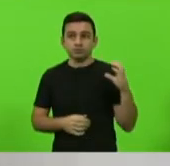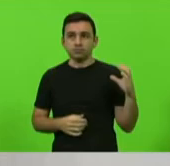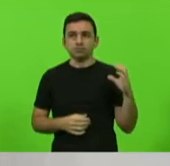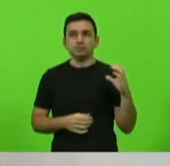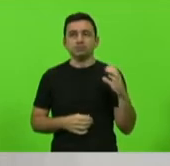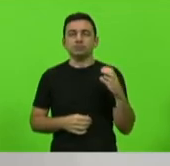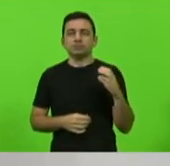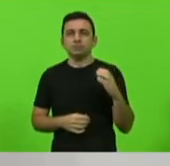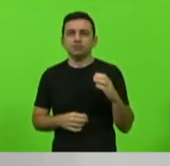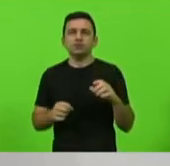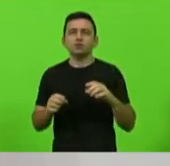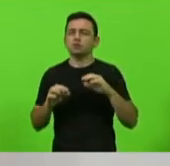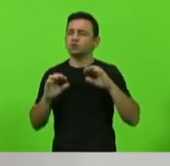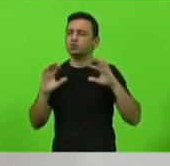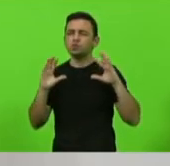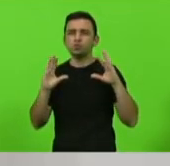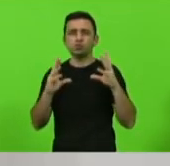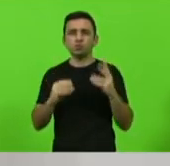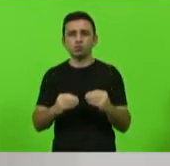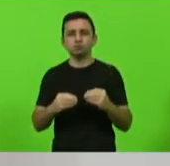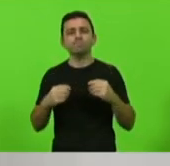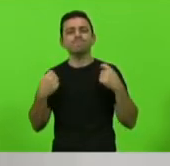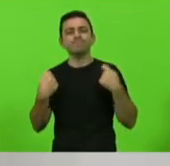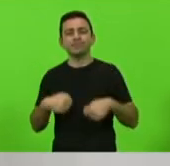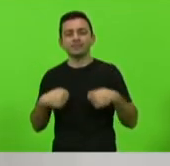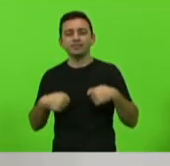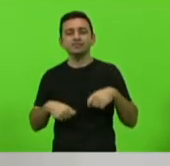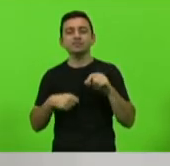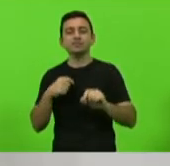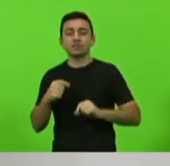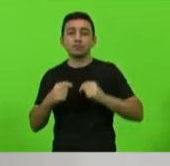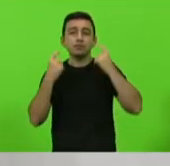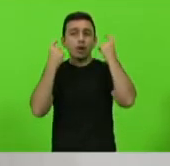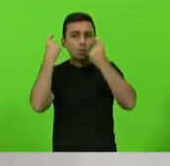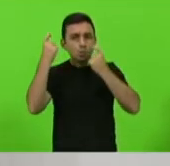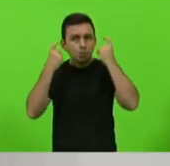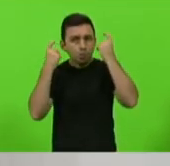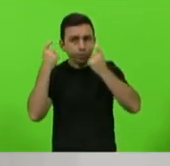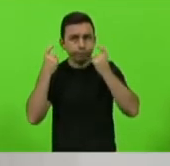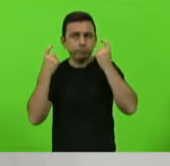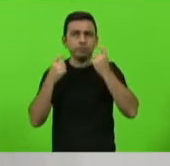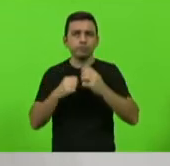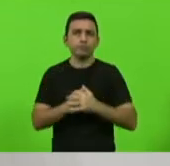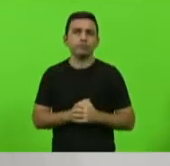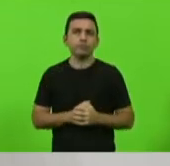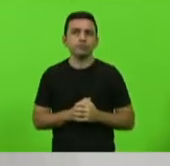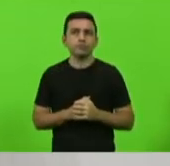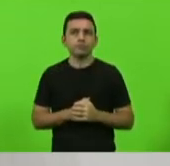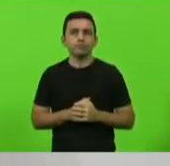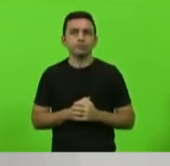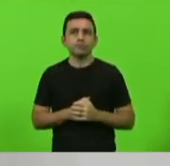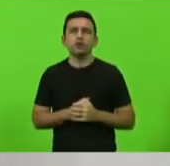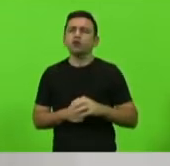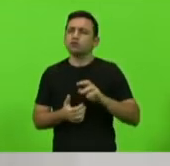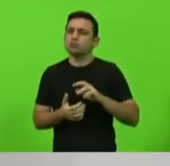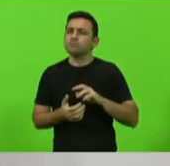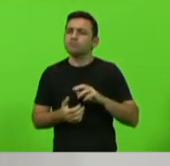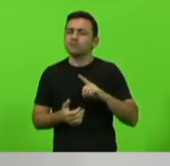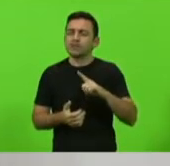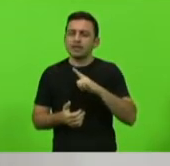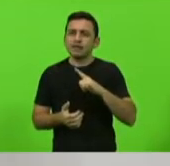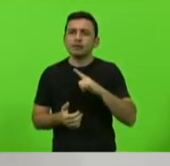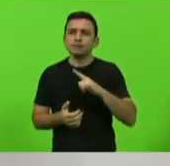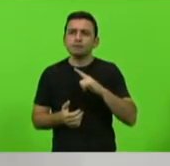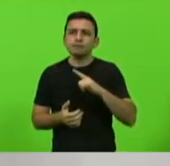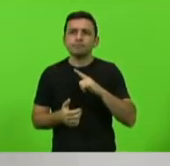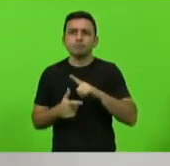e todos nós temos que ter essa preocupação. Então, levante esse problema pela importância